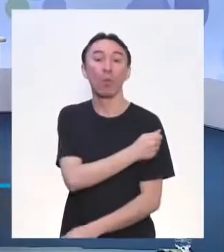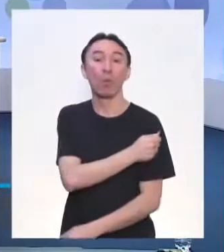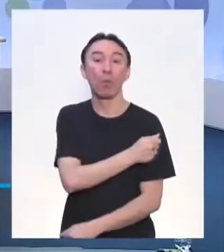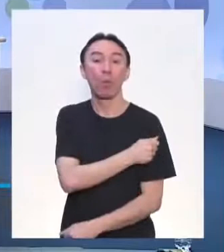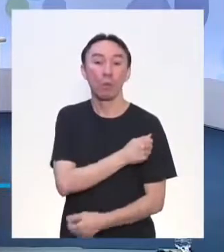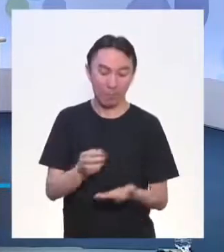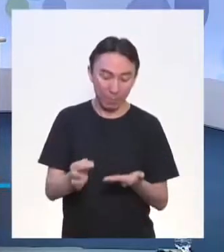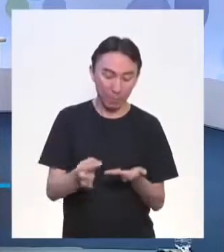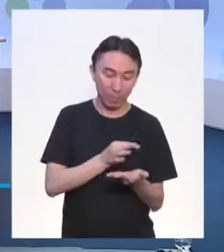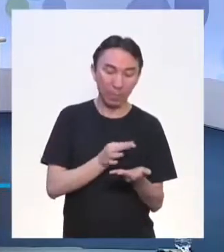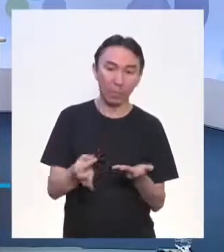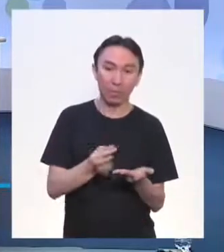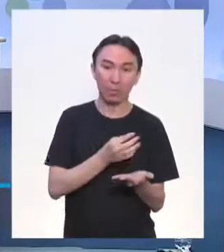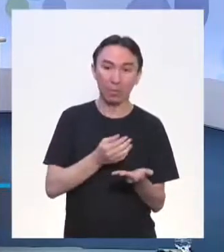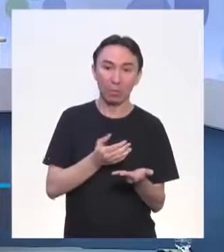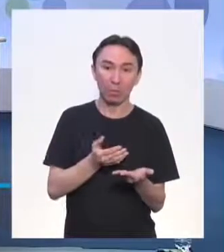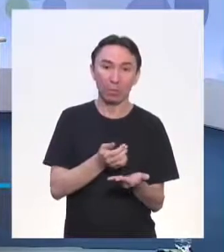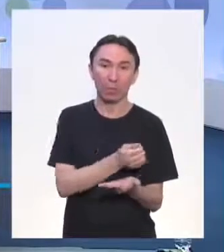cantinho?